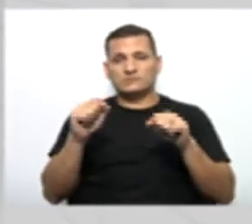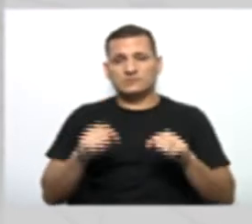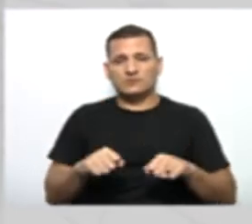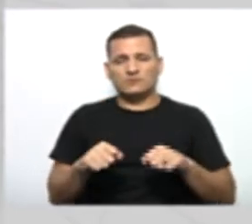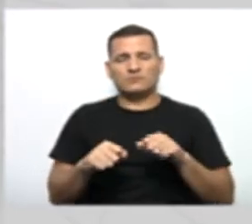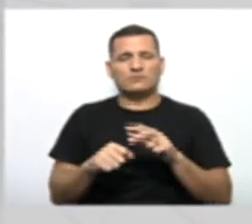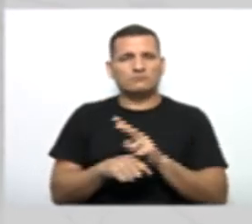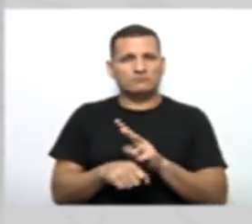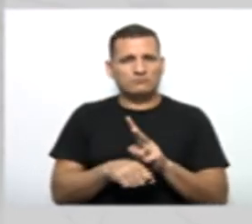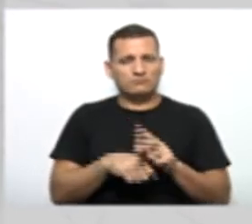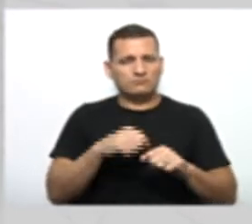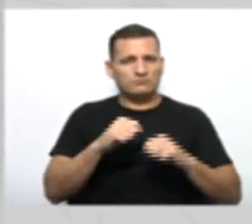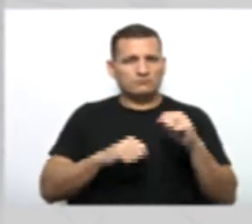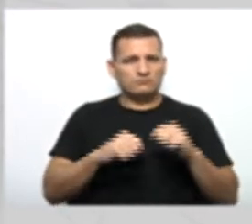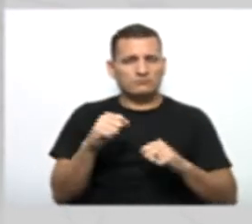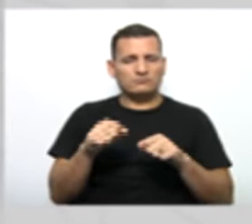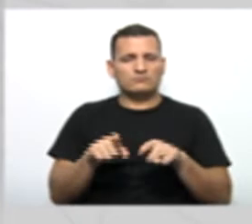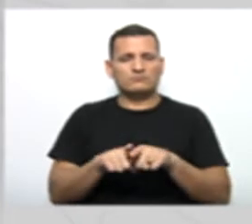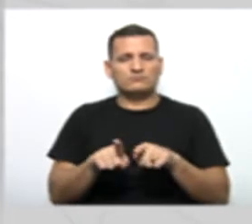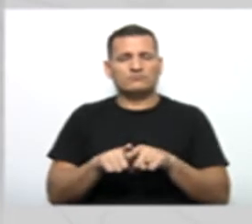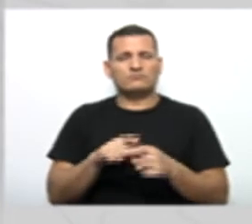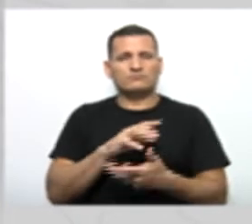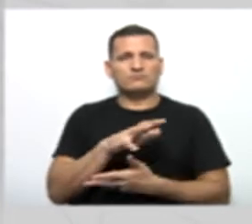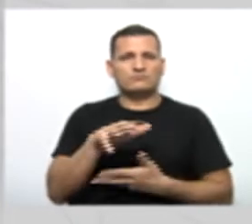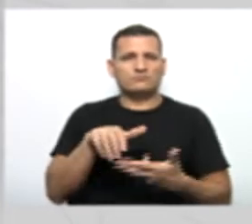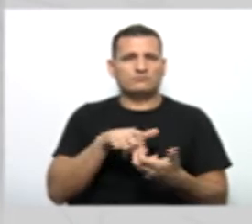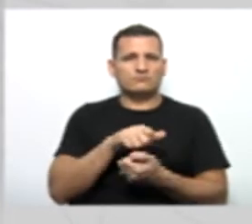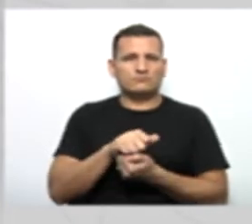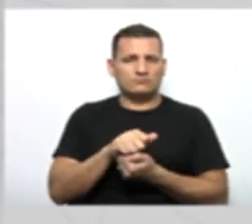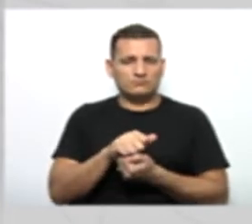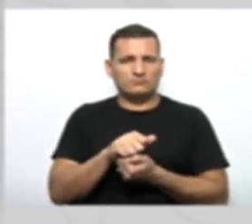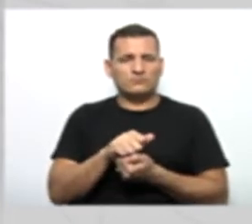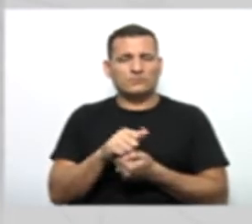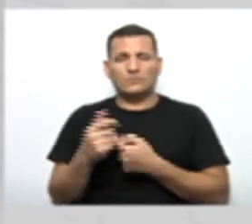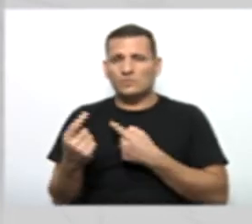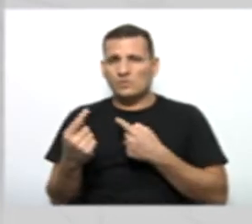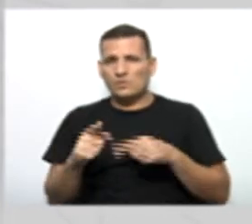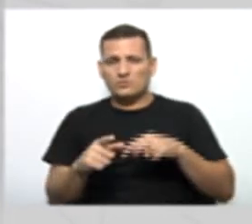e consumo sustentáveis contra a cultura do desperdício.